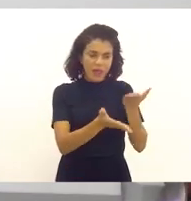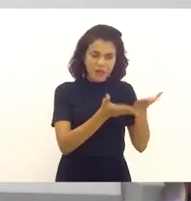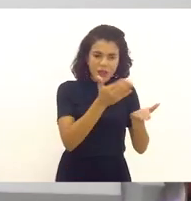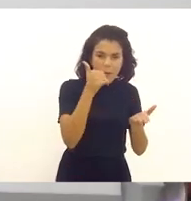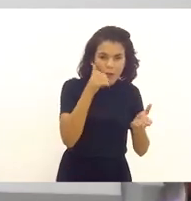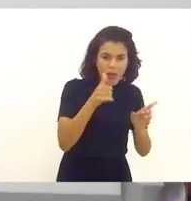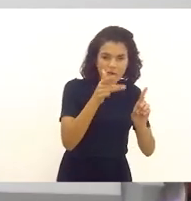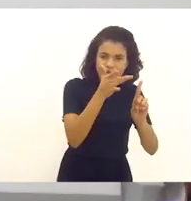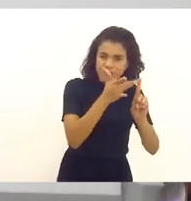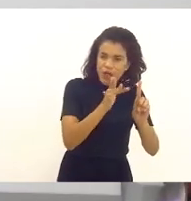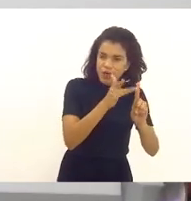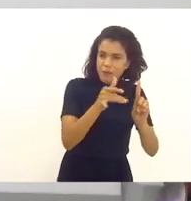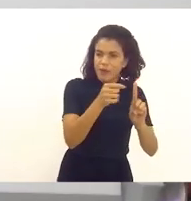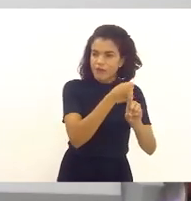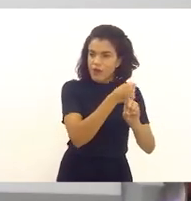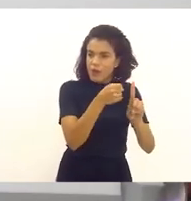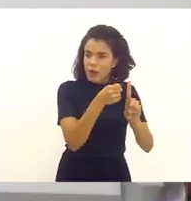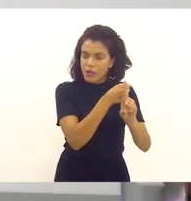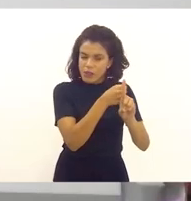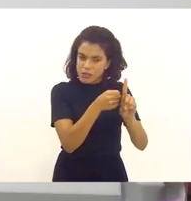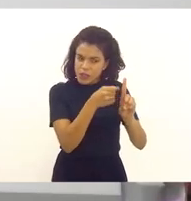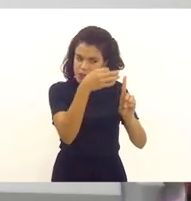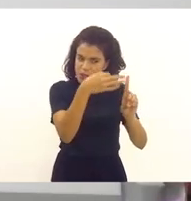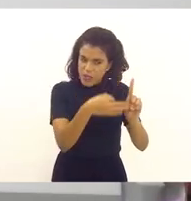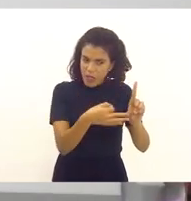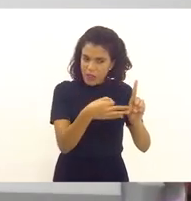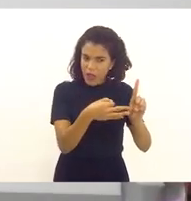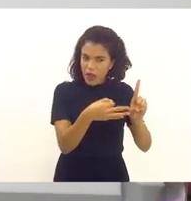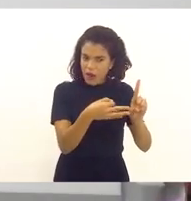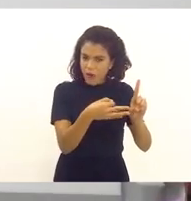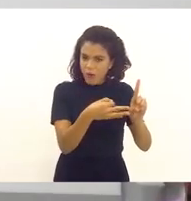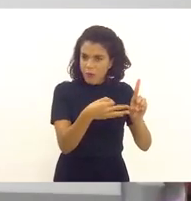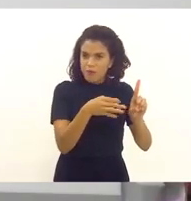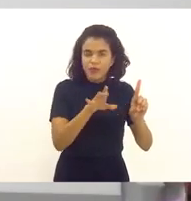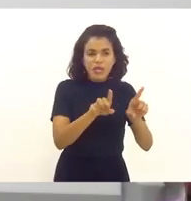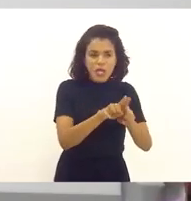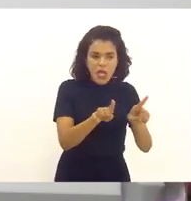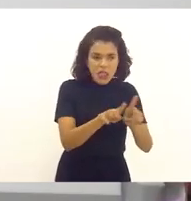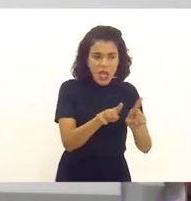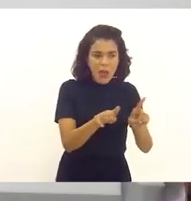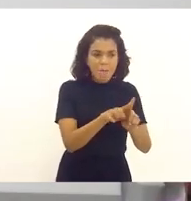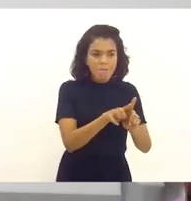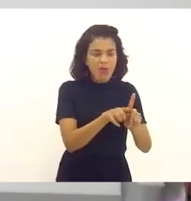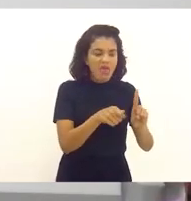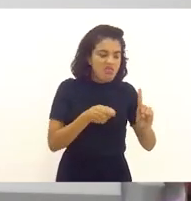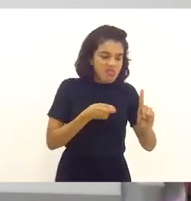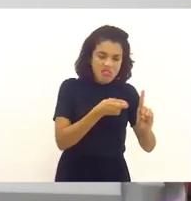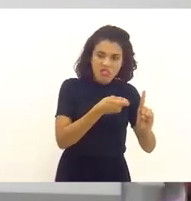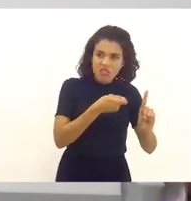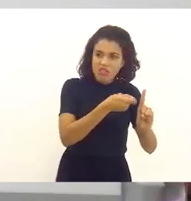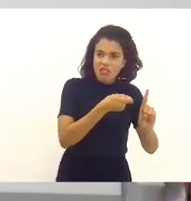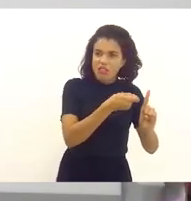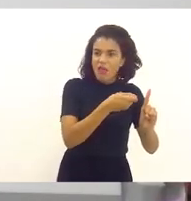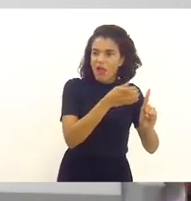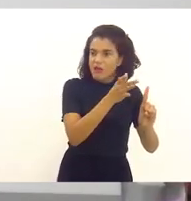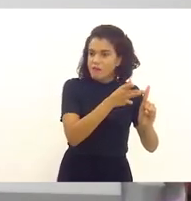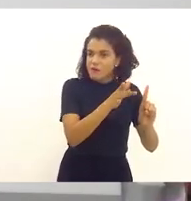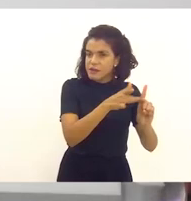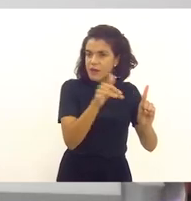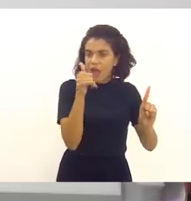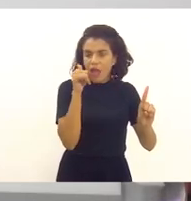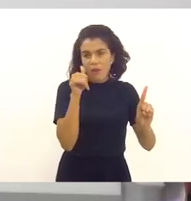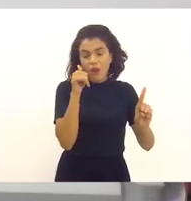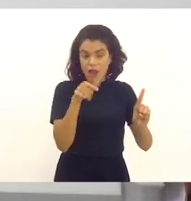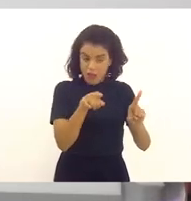vítimas de violência de forma correta e que revitininizem essas mulheres eles também